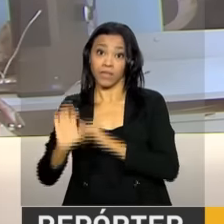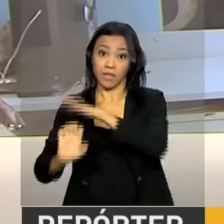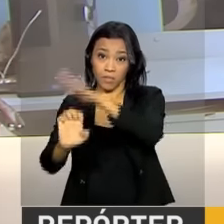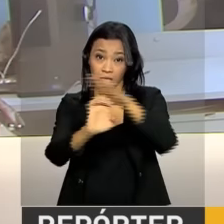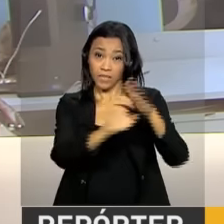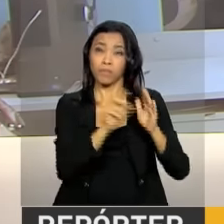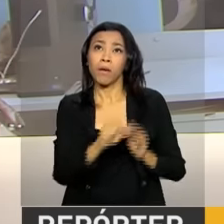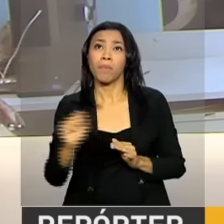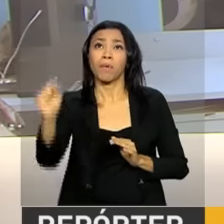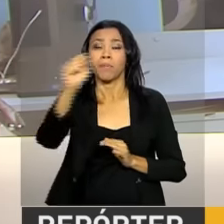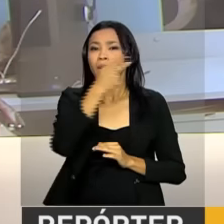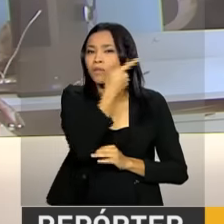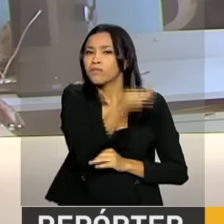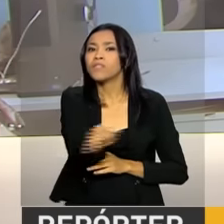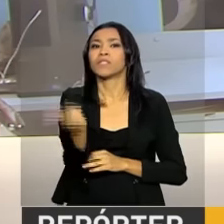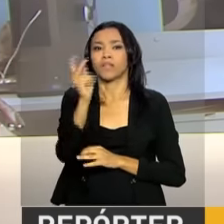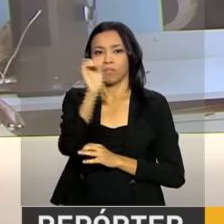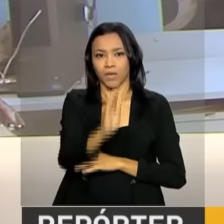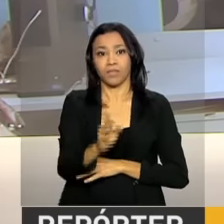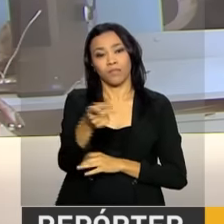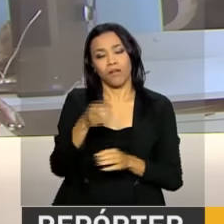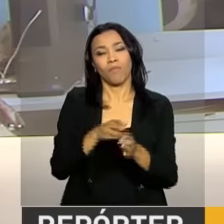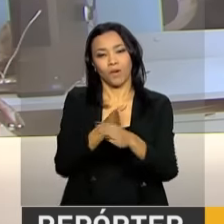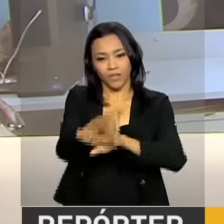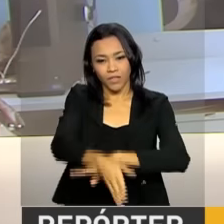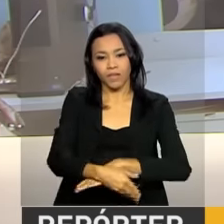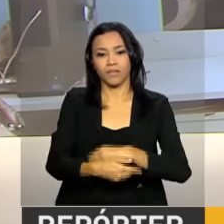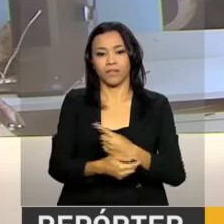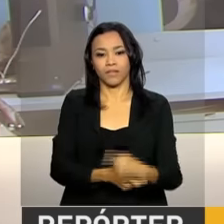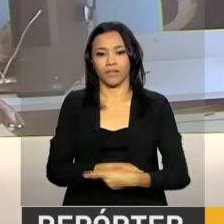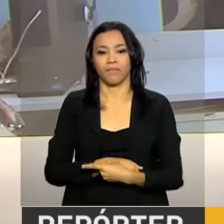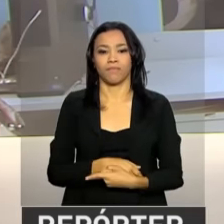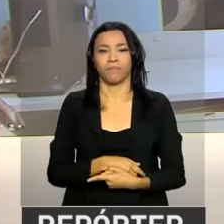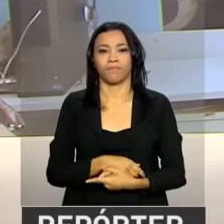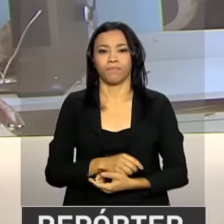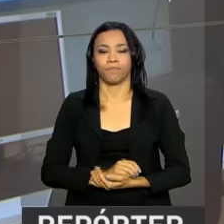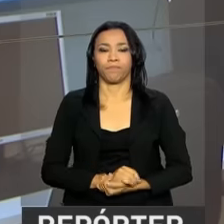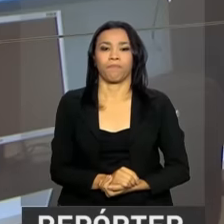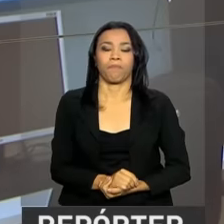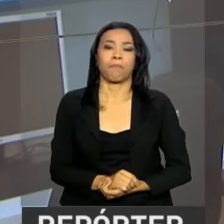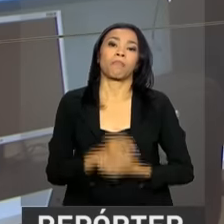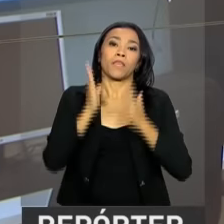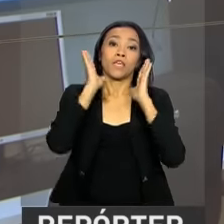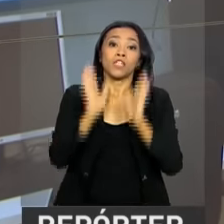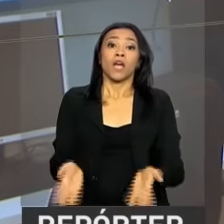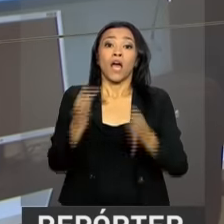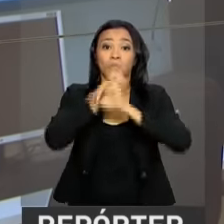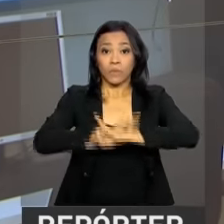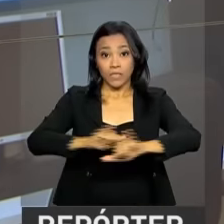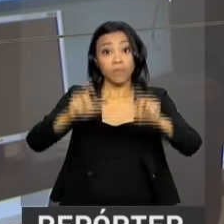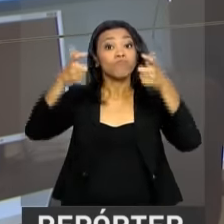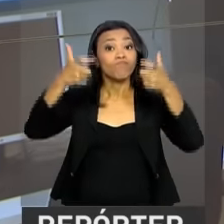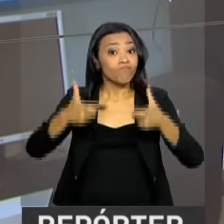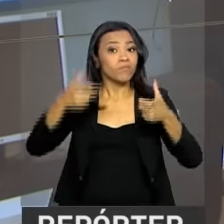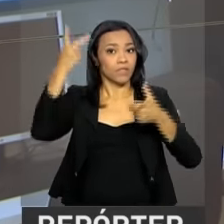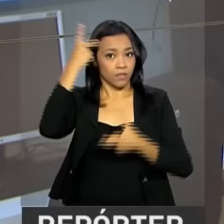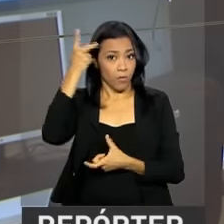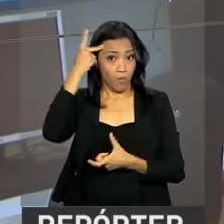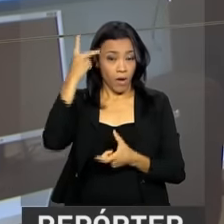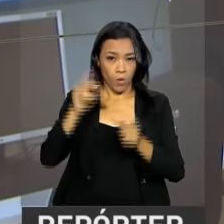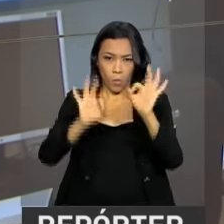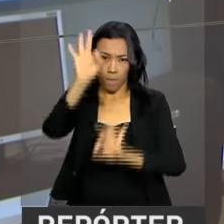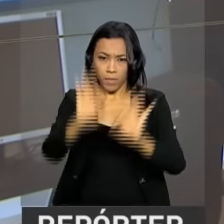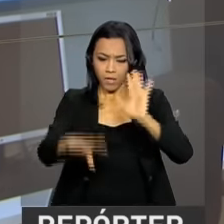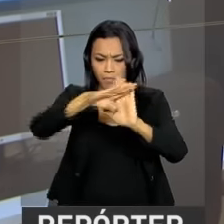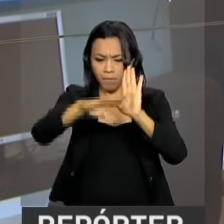país todos os detalhes estão em ibge.gov.br foi anunciado em São Paulo o Plano Nacional de combate